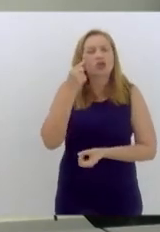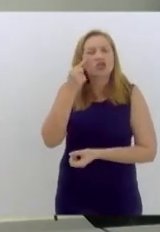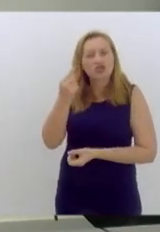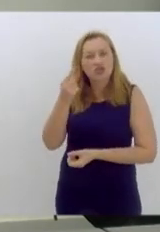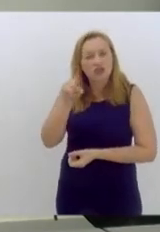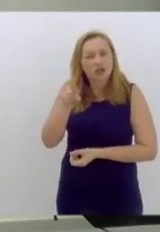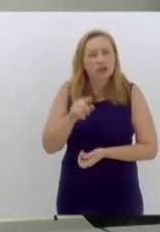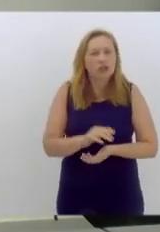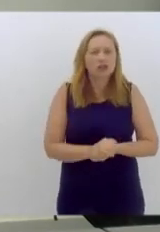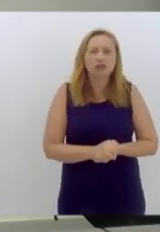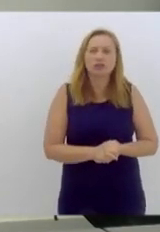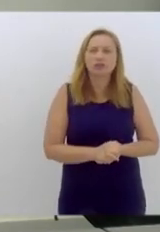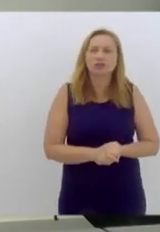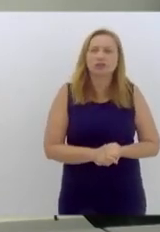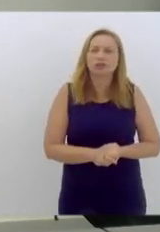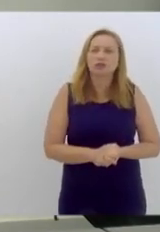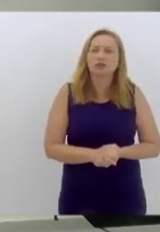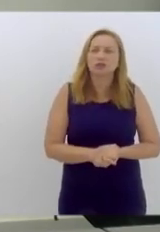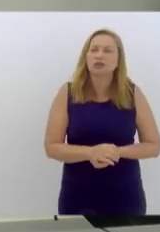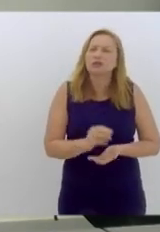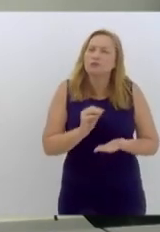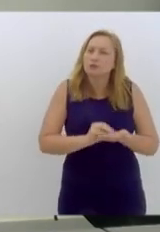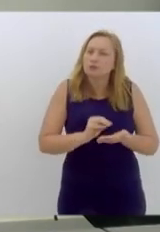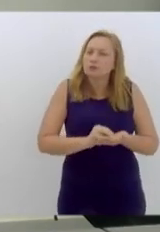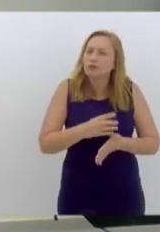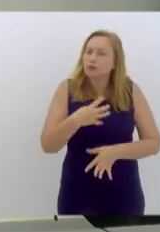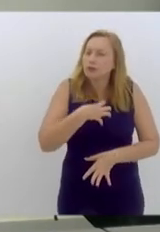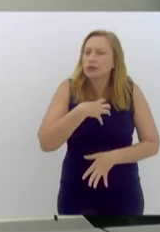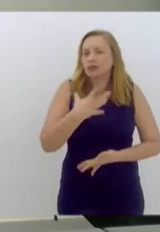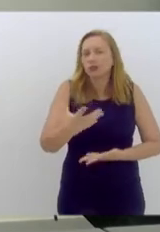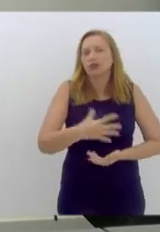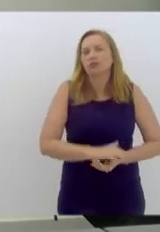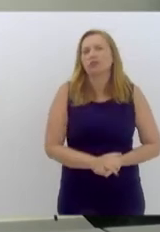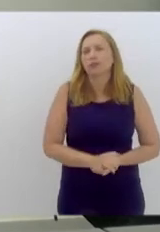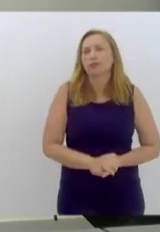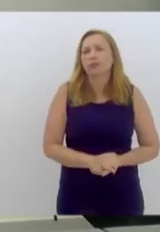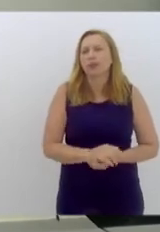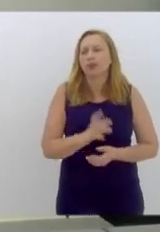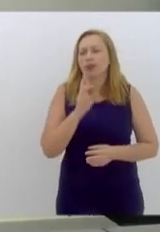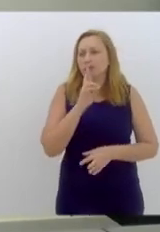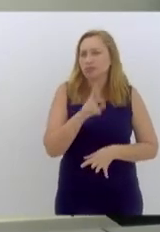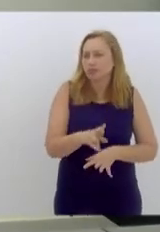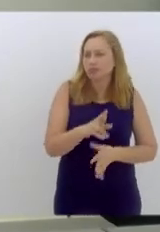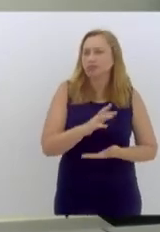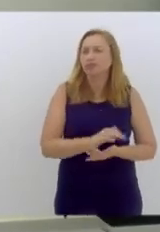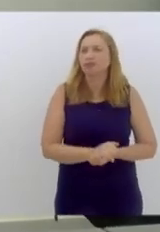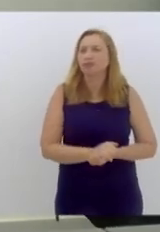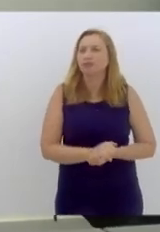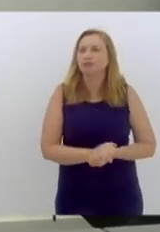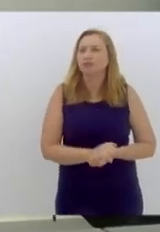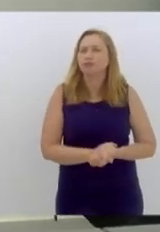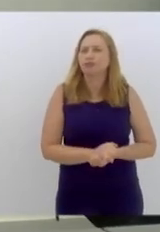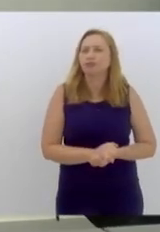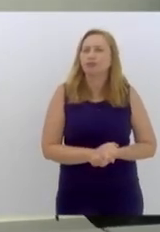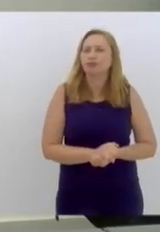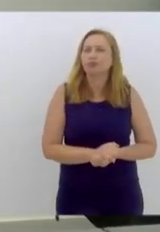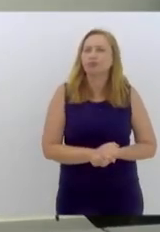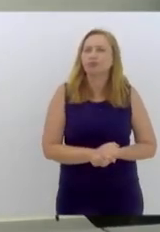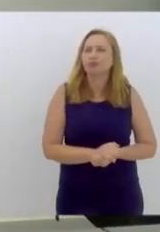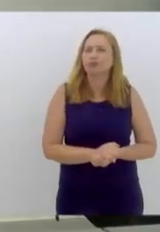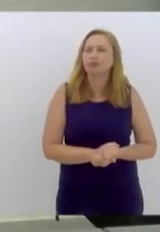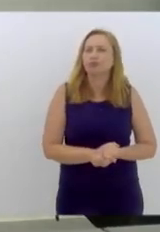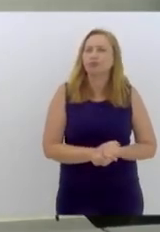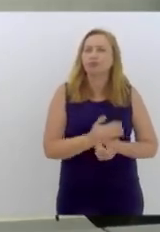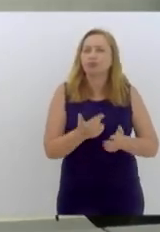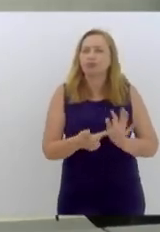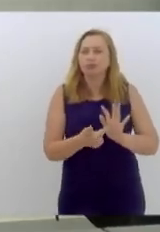e o que eu senti falta aqui é que os resultados, né, o que essas provas trazem, independente de